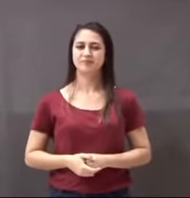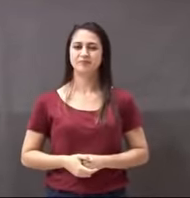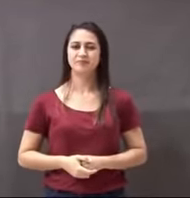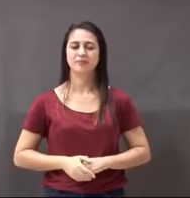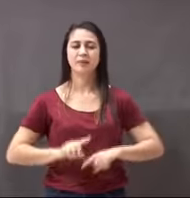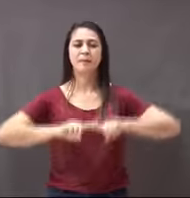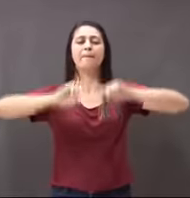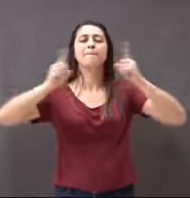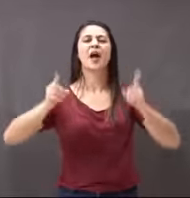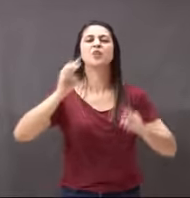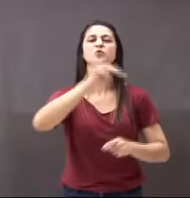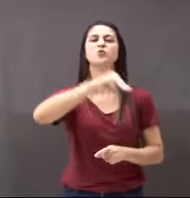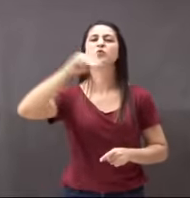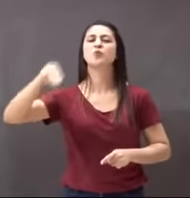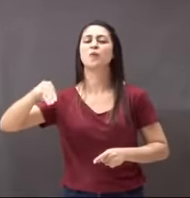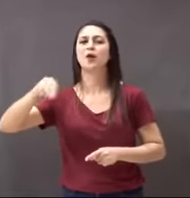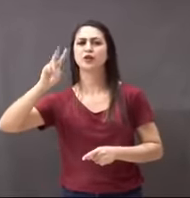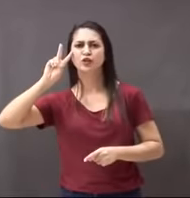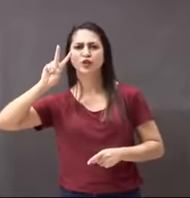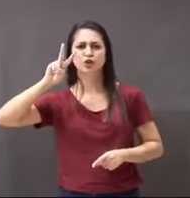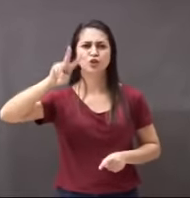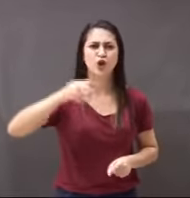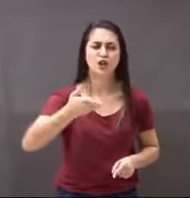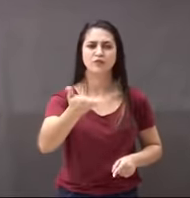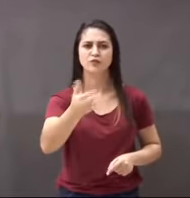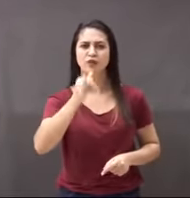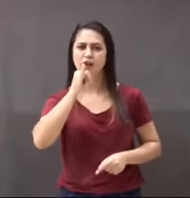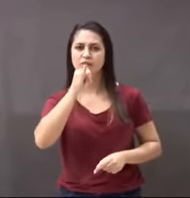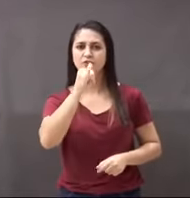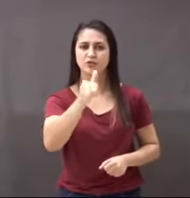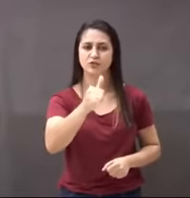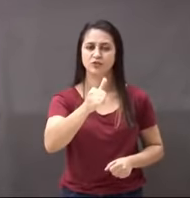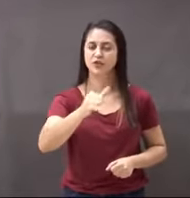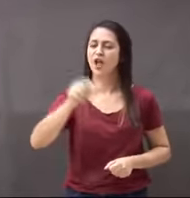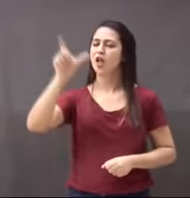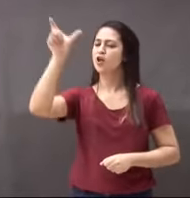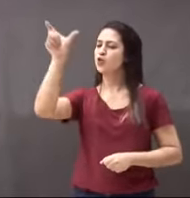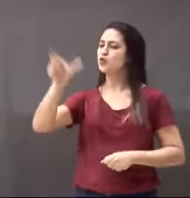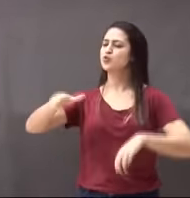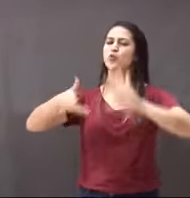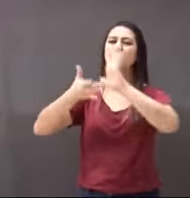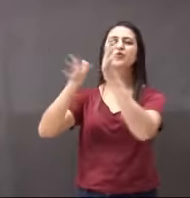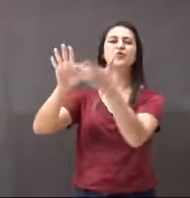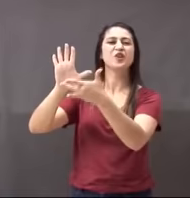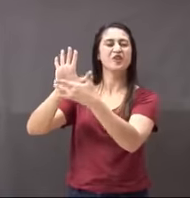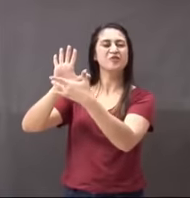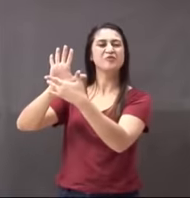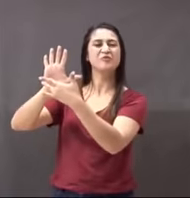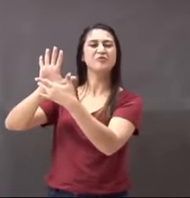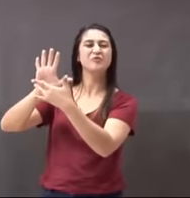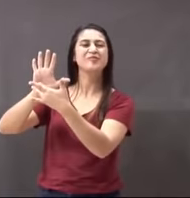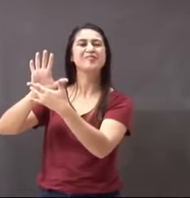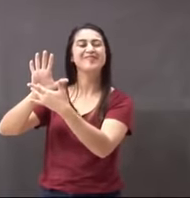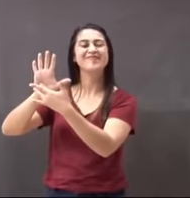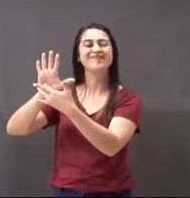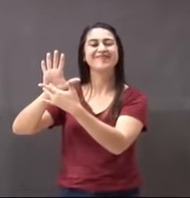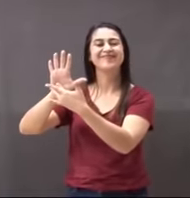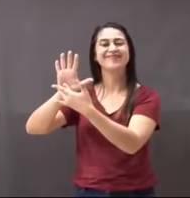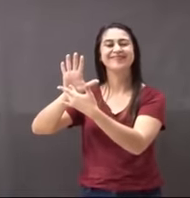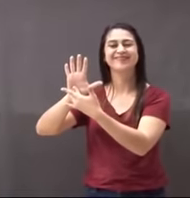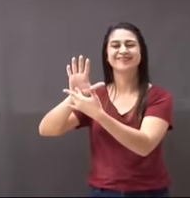é o mestre que vem olhando para você e diz: eu sou Jesus,